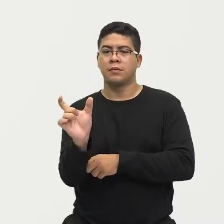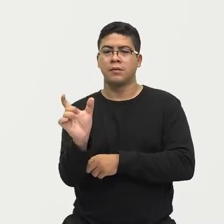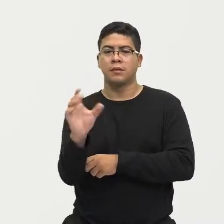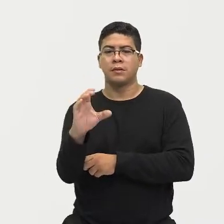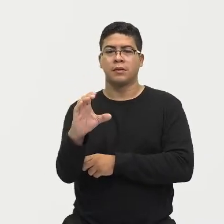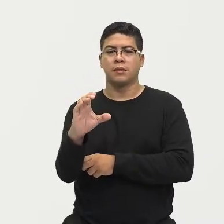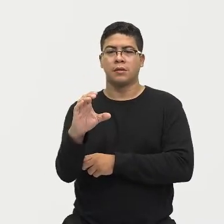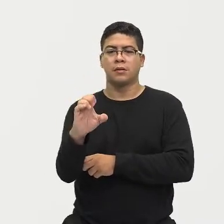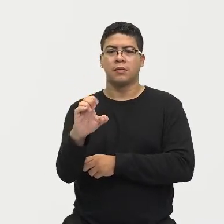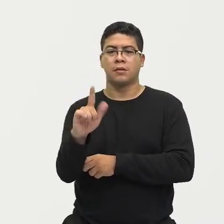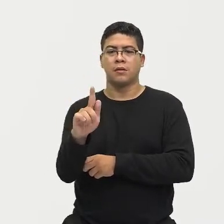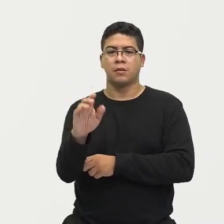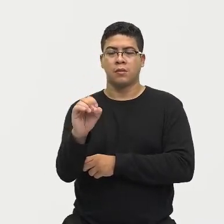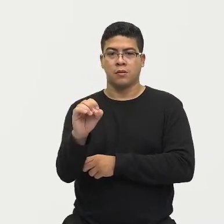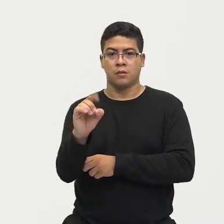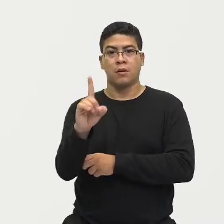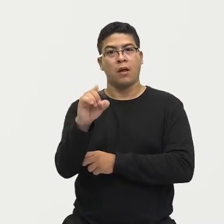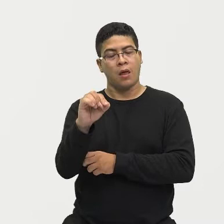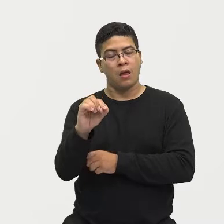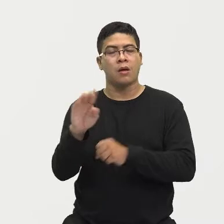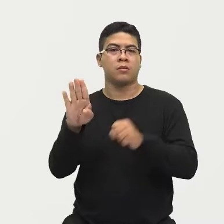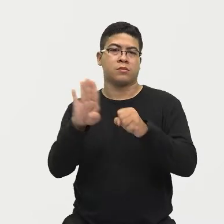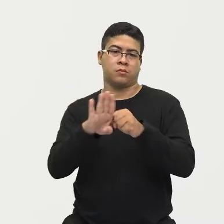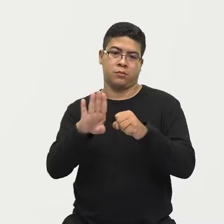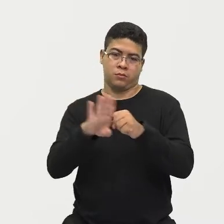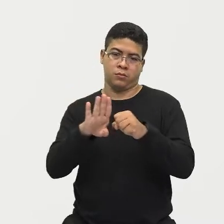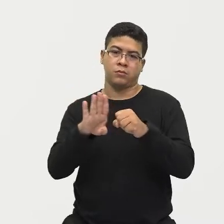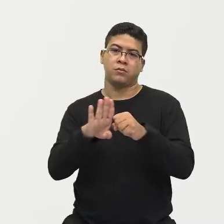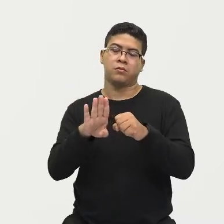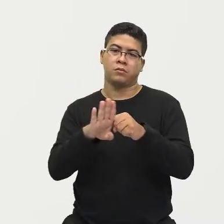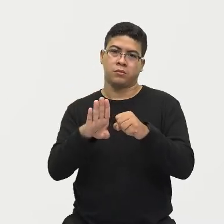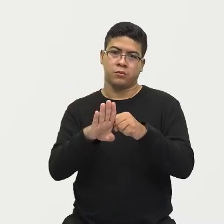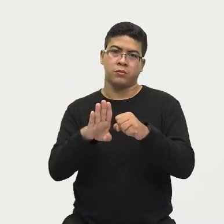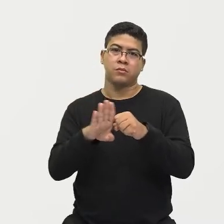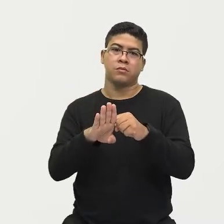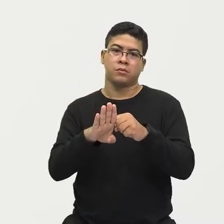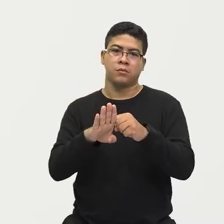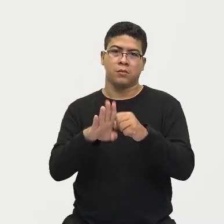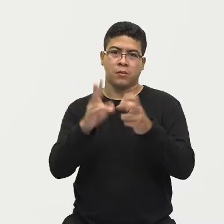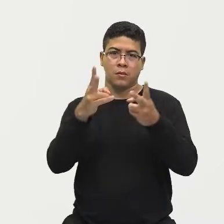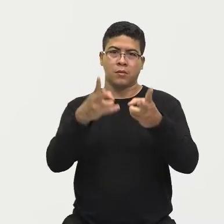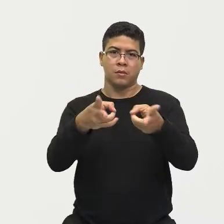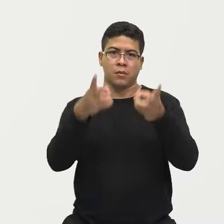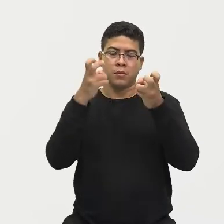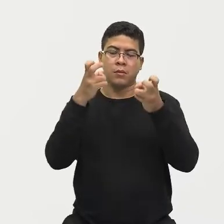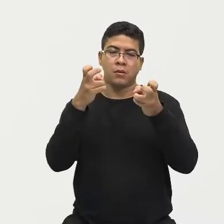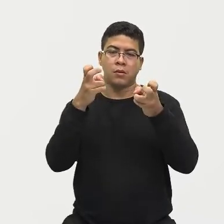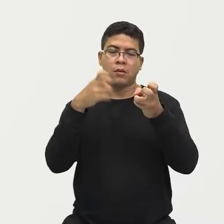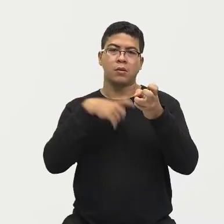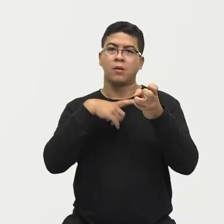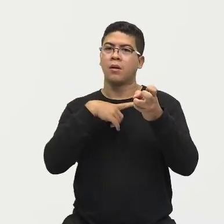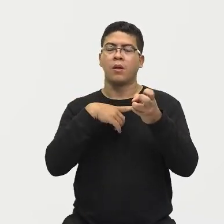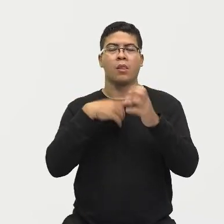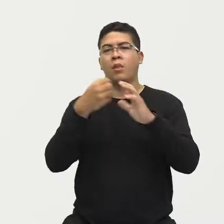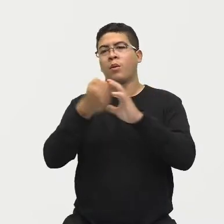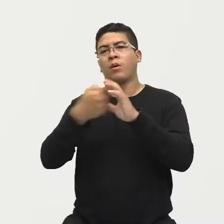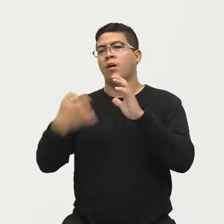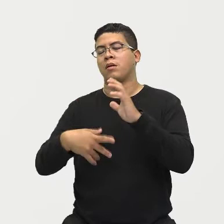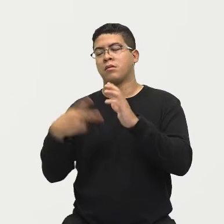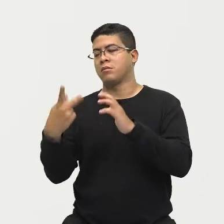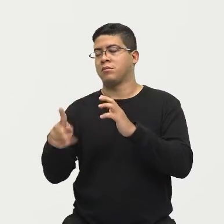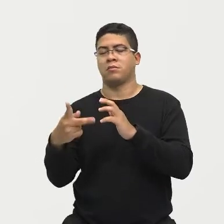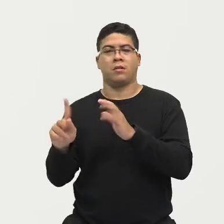cego. Substantivo. É um substantivo. Notaram aí? Ele não é característica de ninguém. Ele